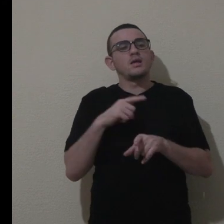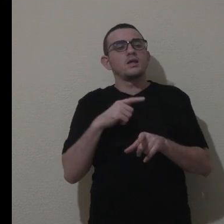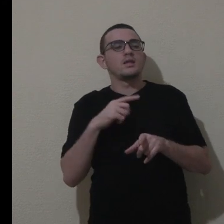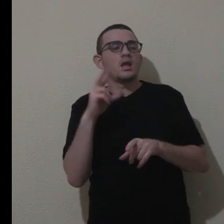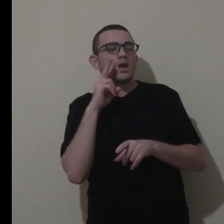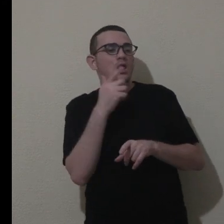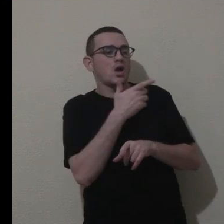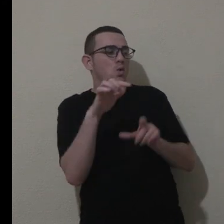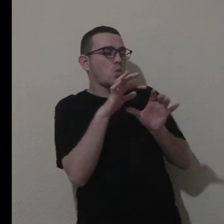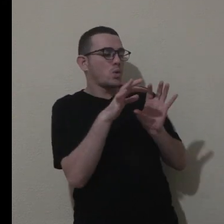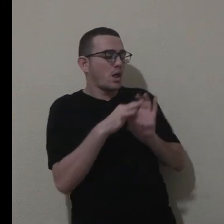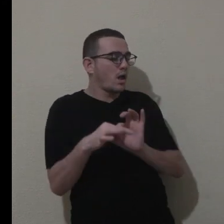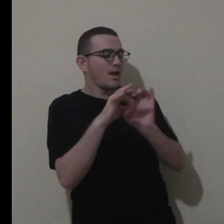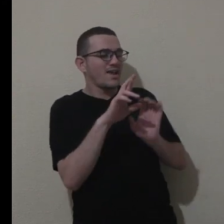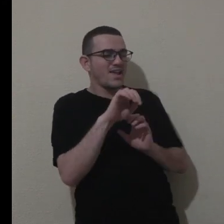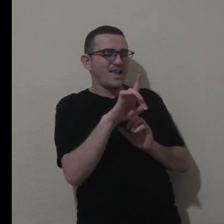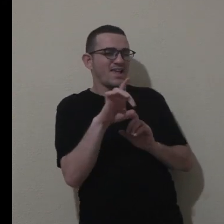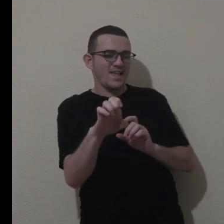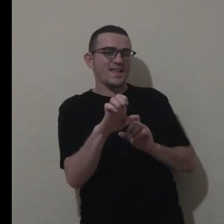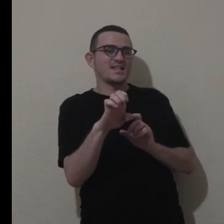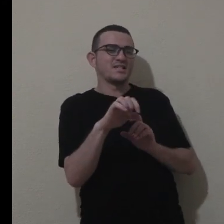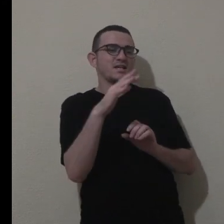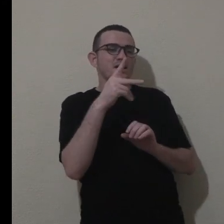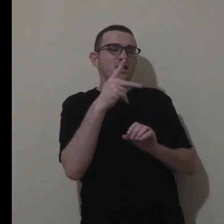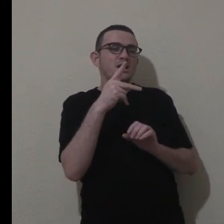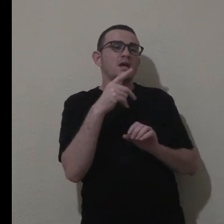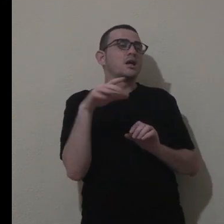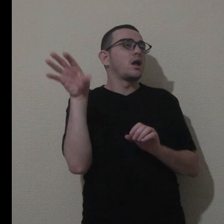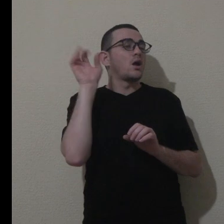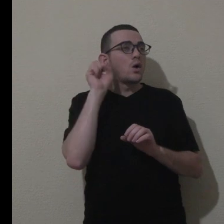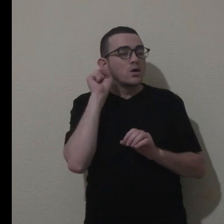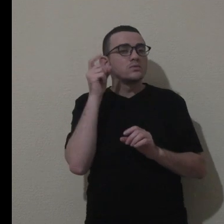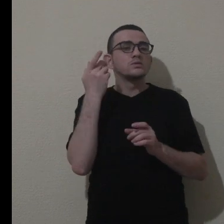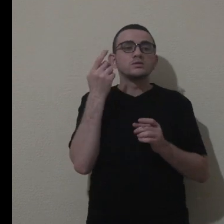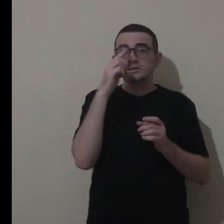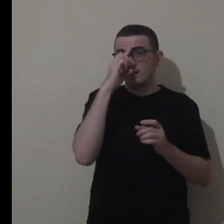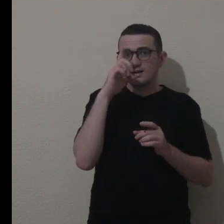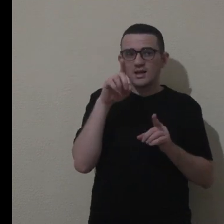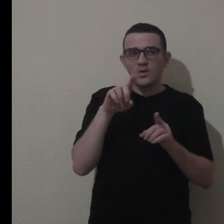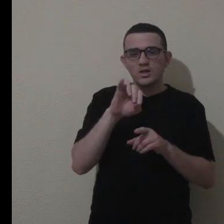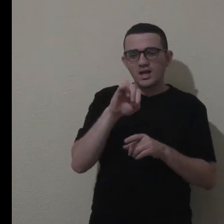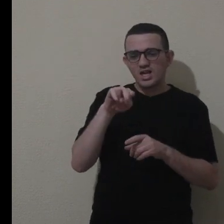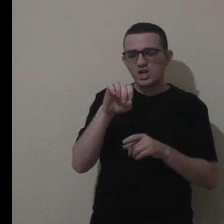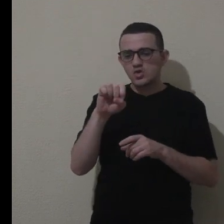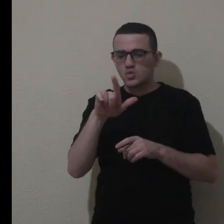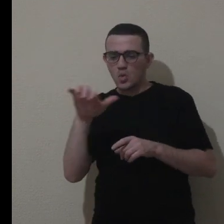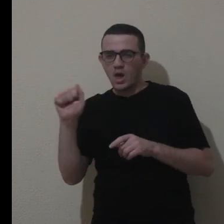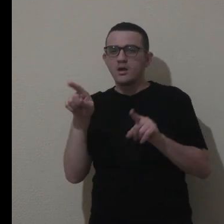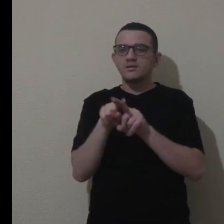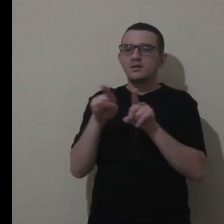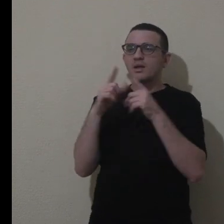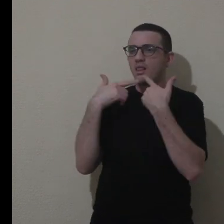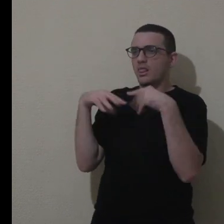né, como vocês podem ver, é sobretudo na região occipital, auditiva, né, nas partes da ínsula, a parte